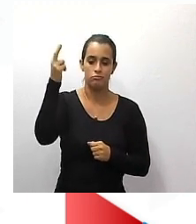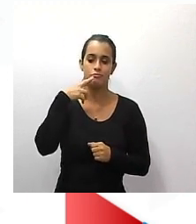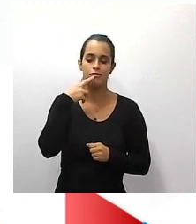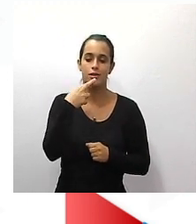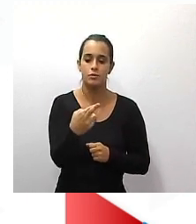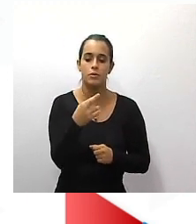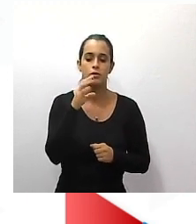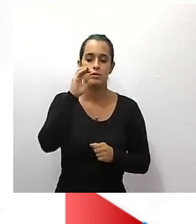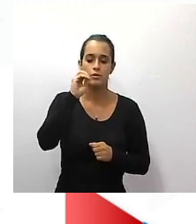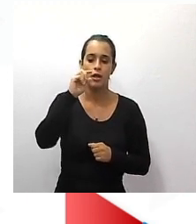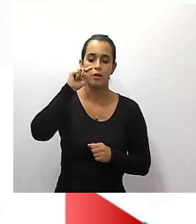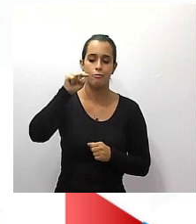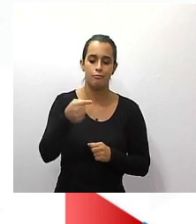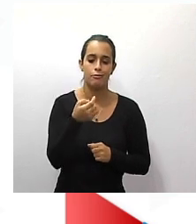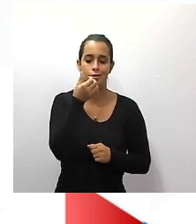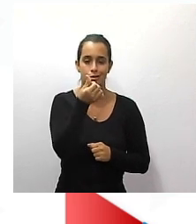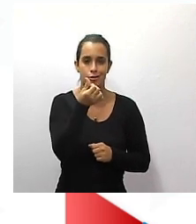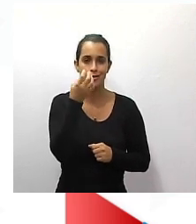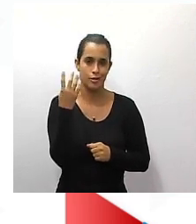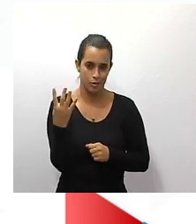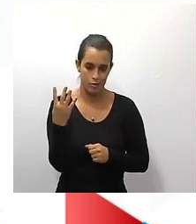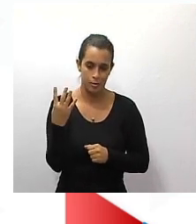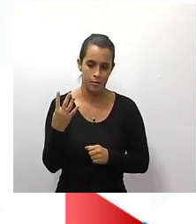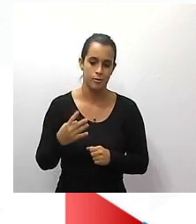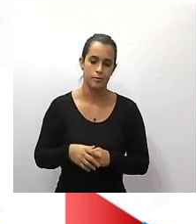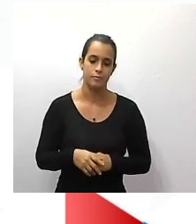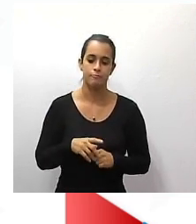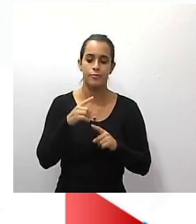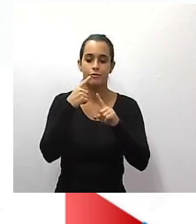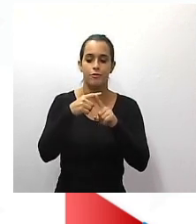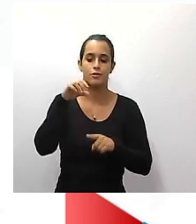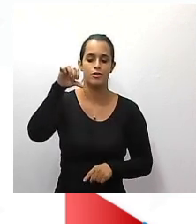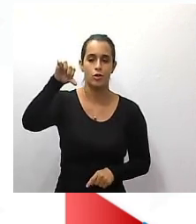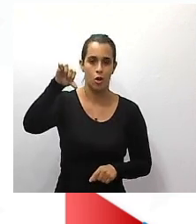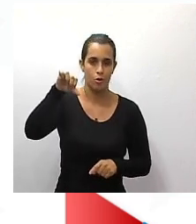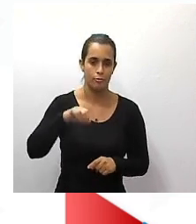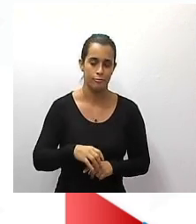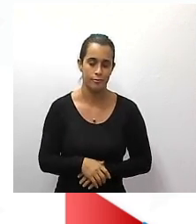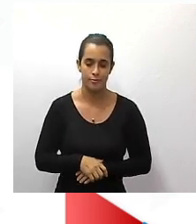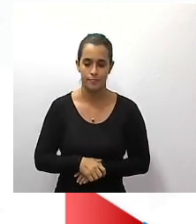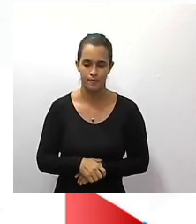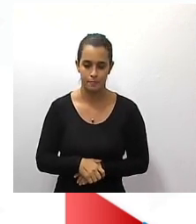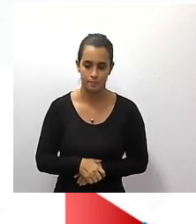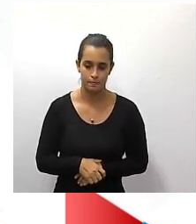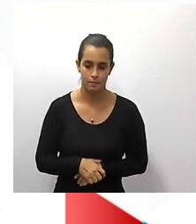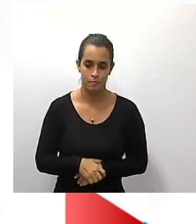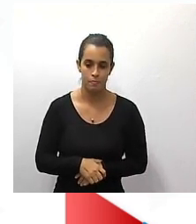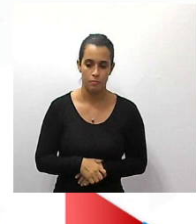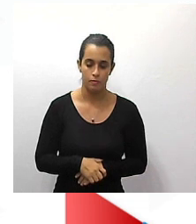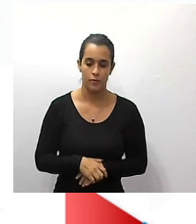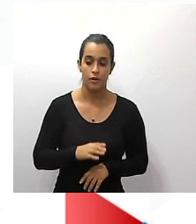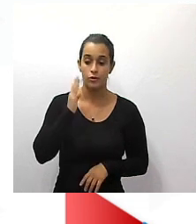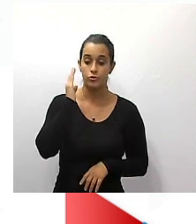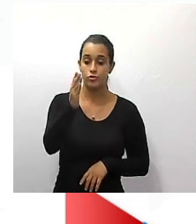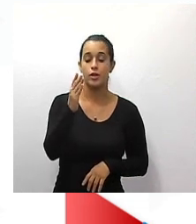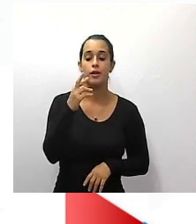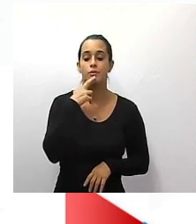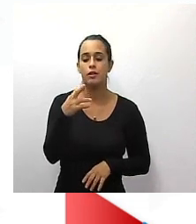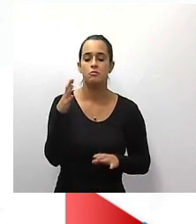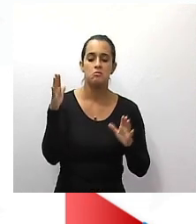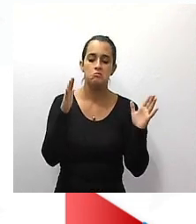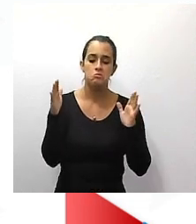corretamente que a quantidade de leite que a pessoa havia bebido antes de colocar na caneca era de... Como é que a gente vai fazer